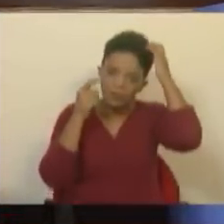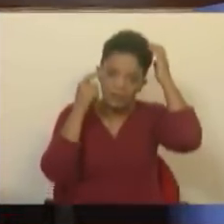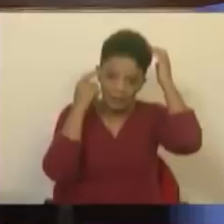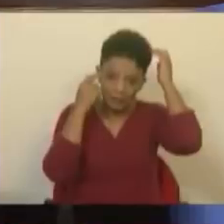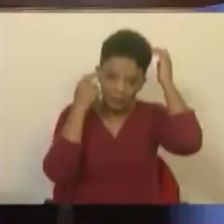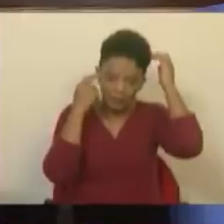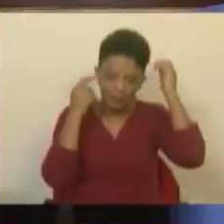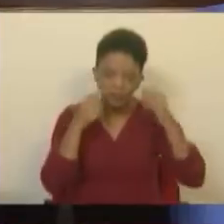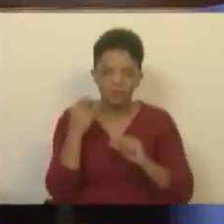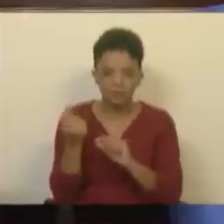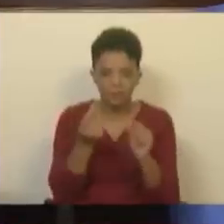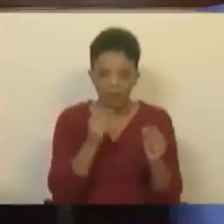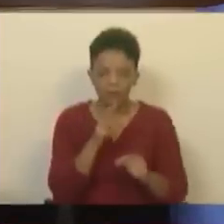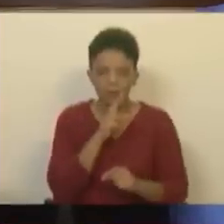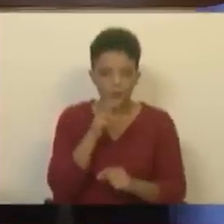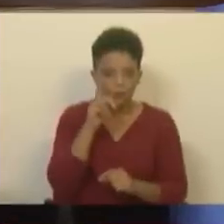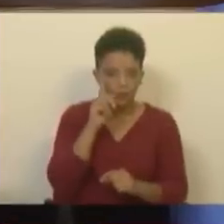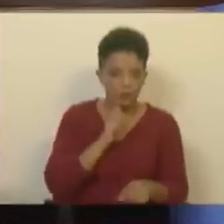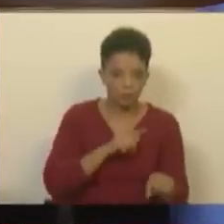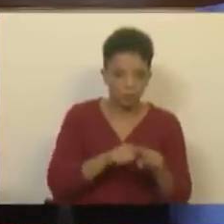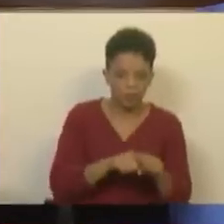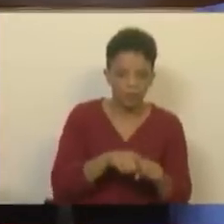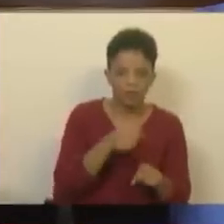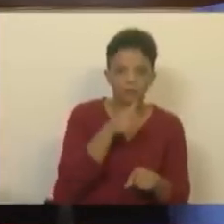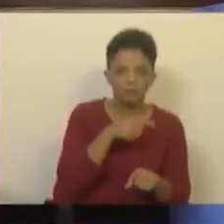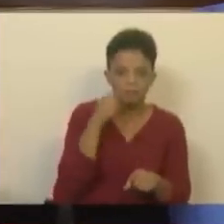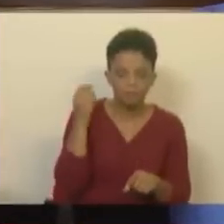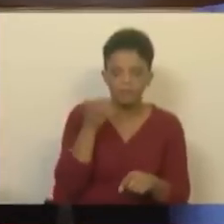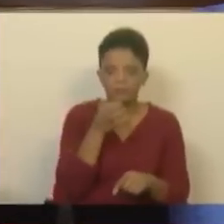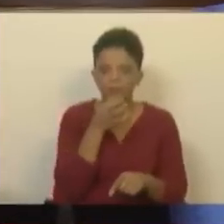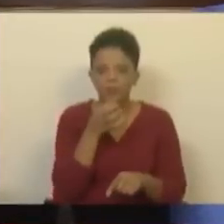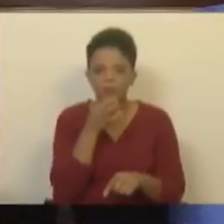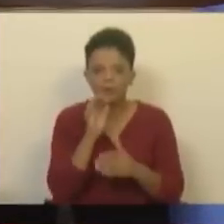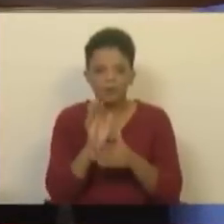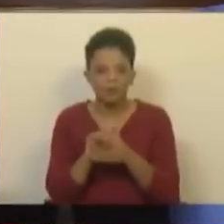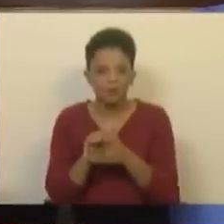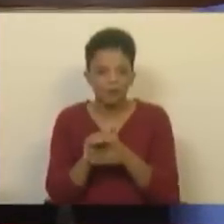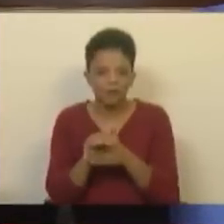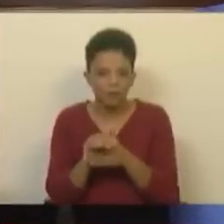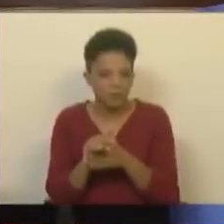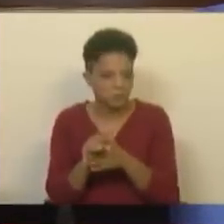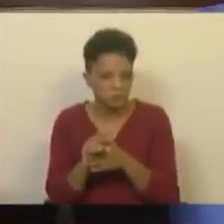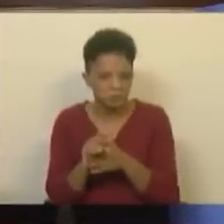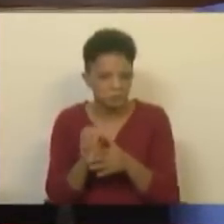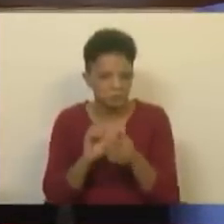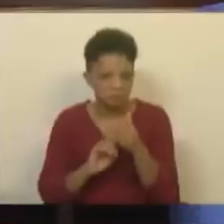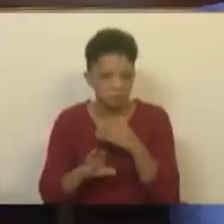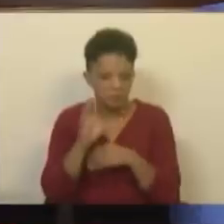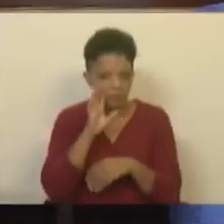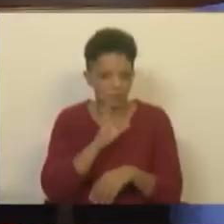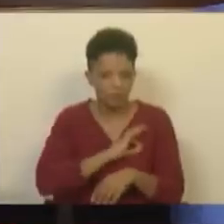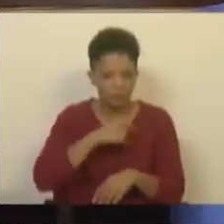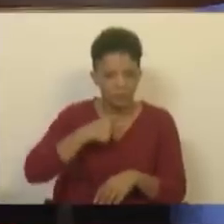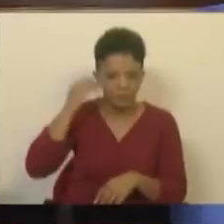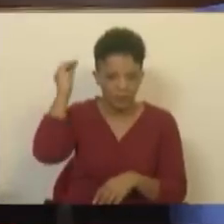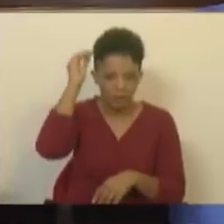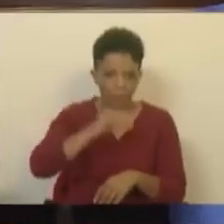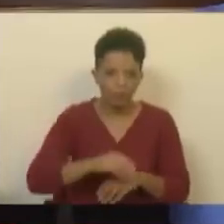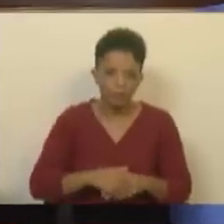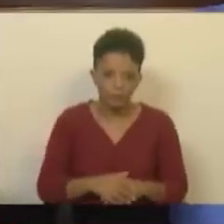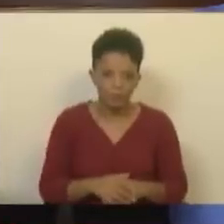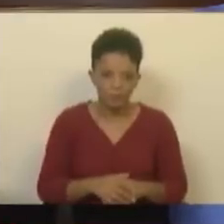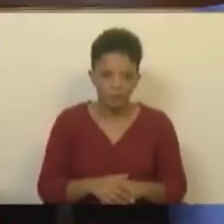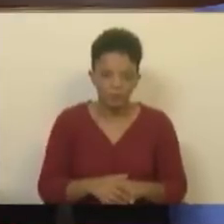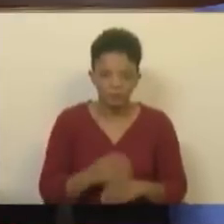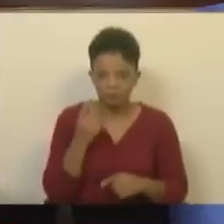nesta real o senhor tirou do bolso uma suposta carta que lhe enviar ao senhor presidente da república com um